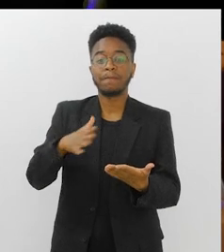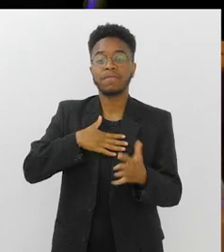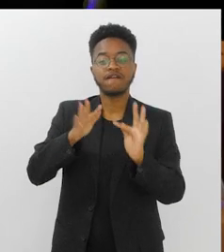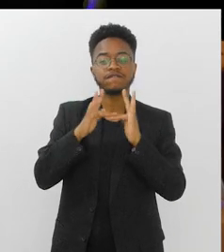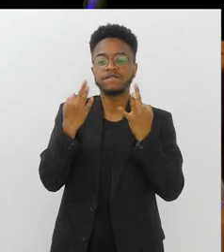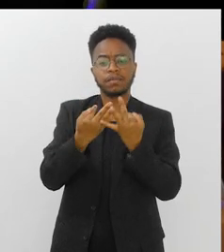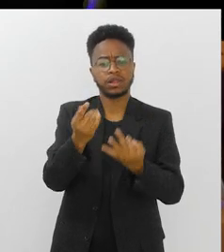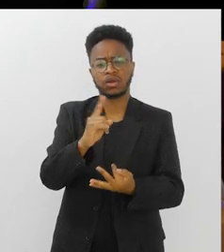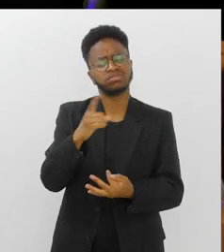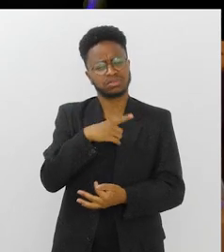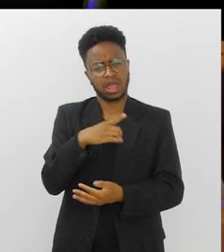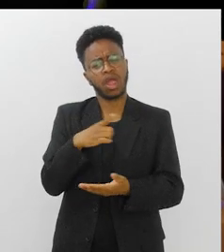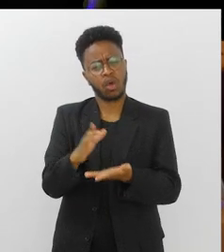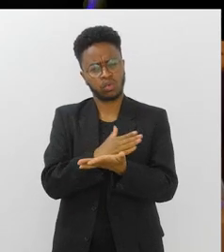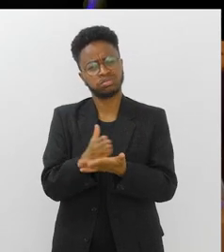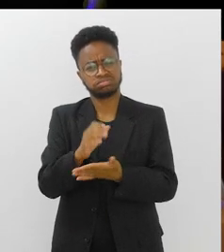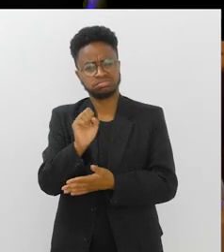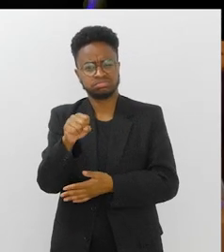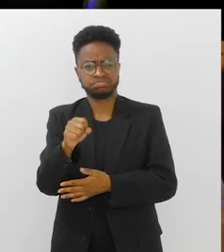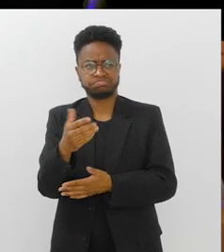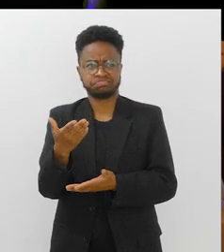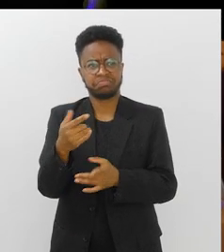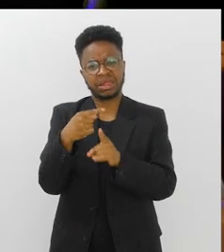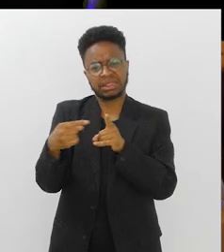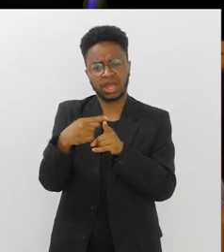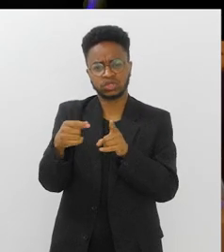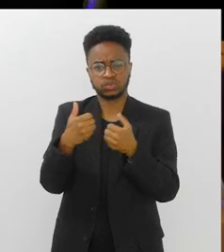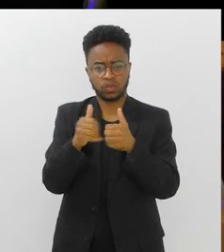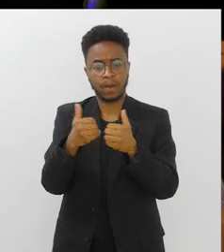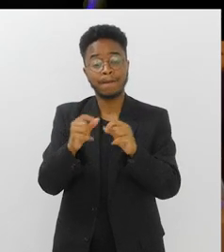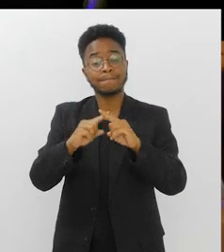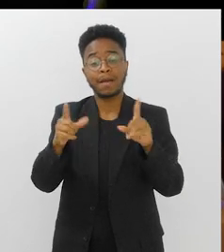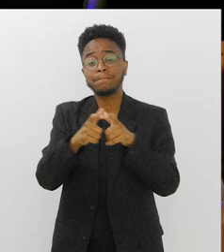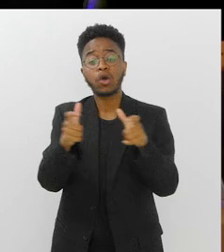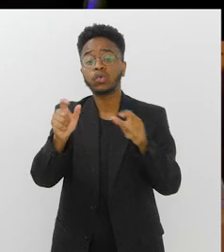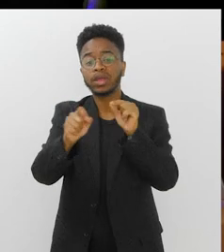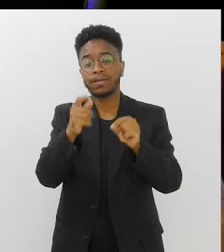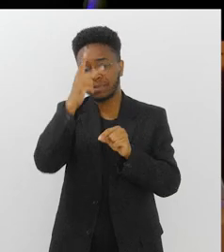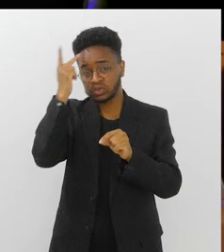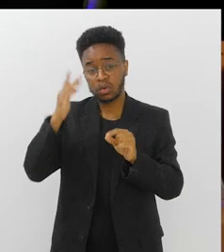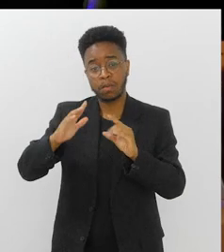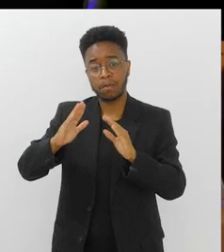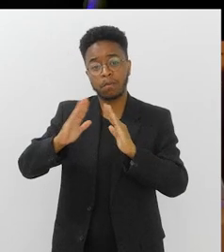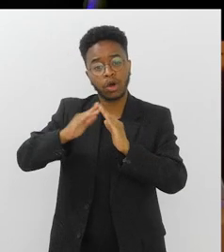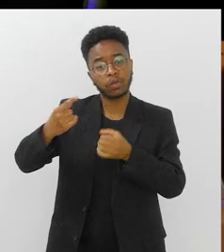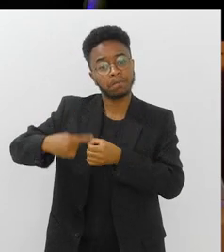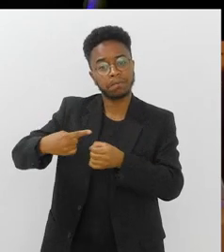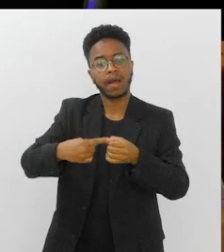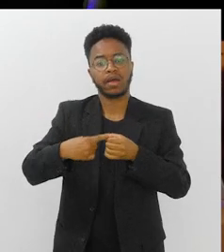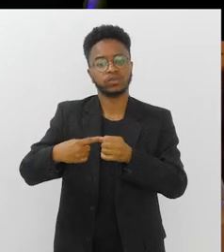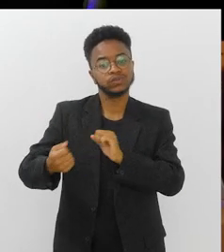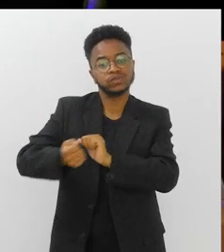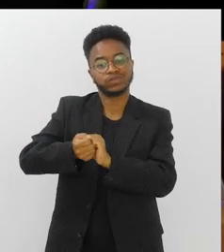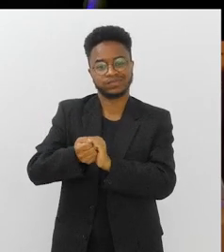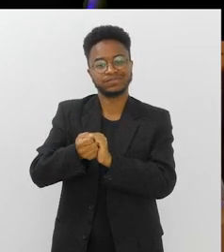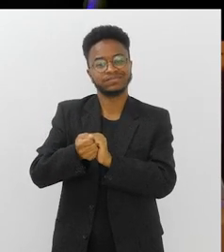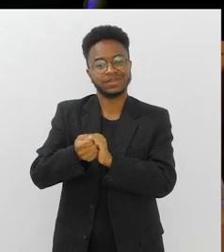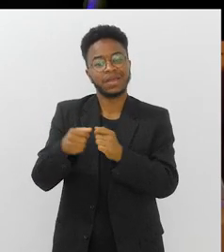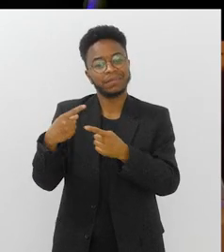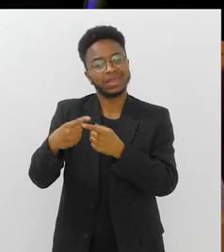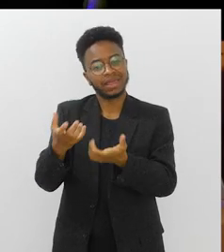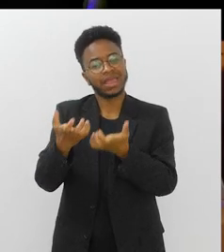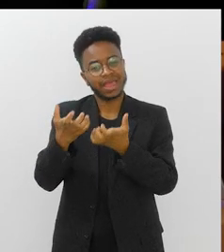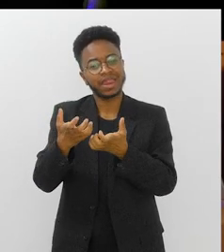familiar meu familiar tinha lá sei lá meio ônibus mas o resto era pessoal da rua mesmo do bairro que